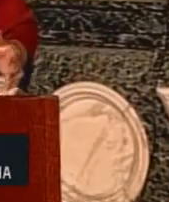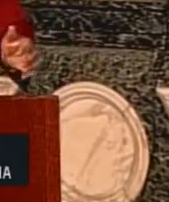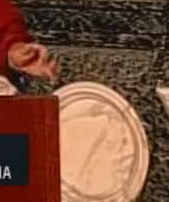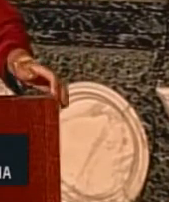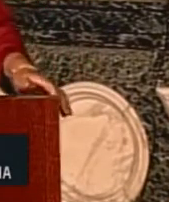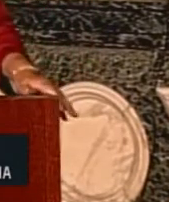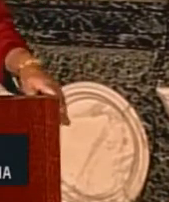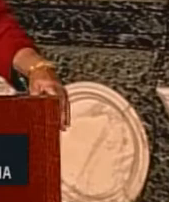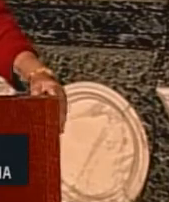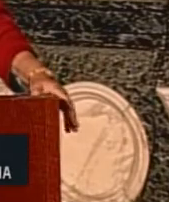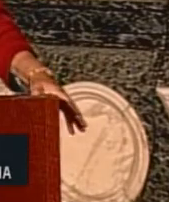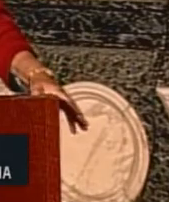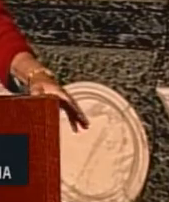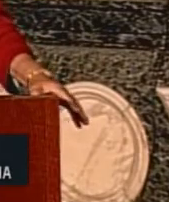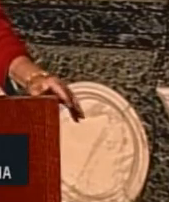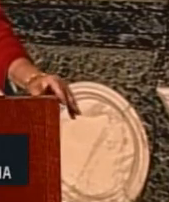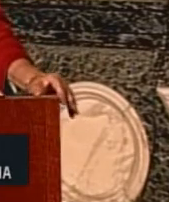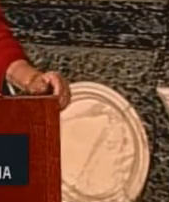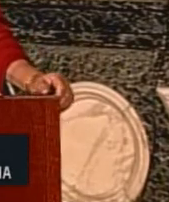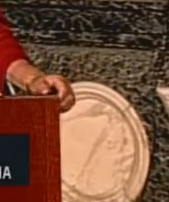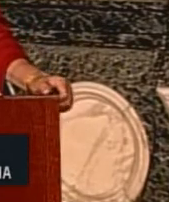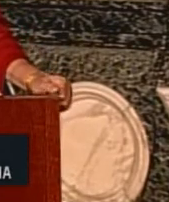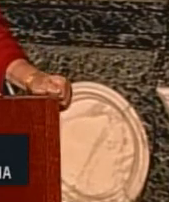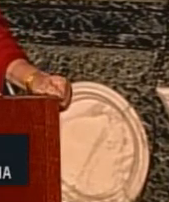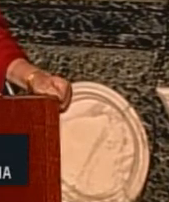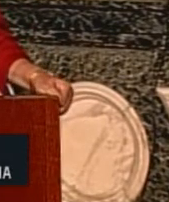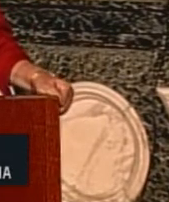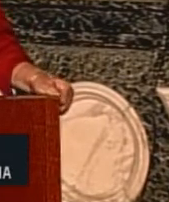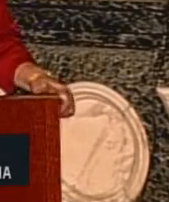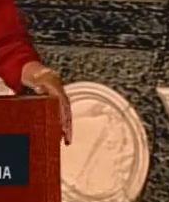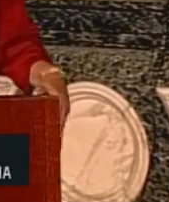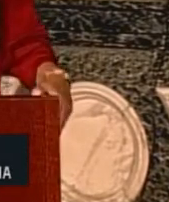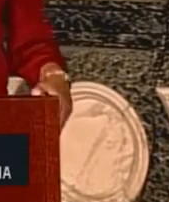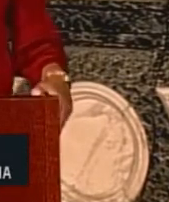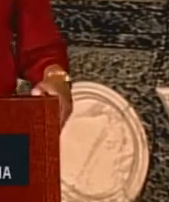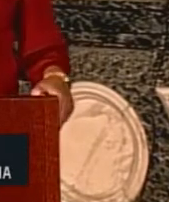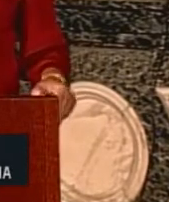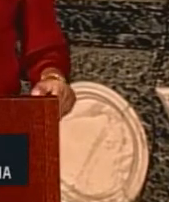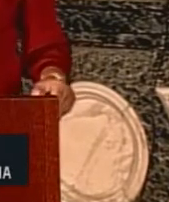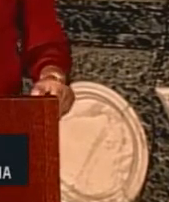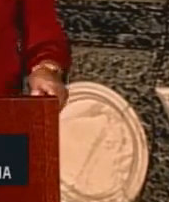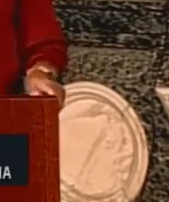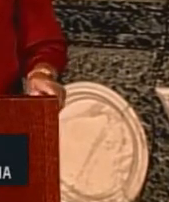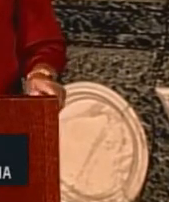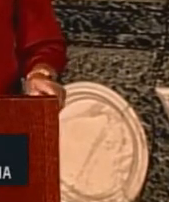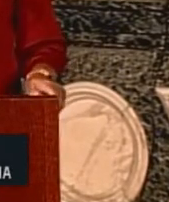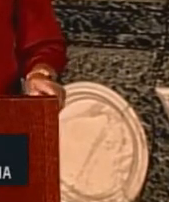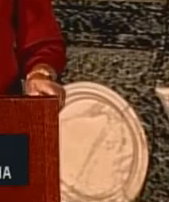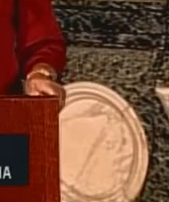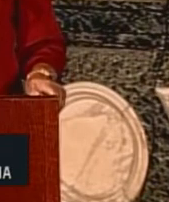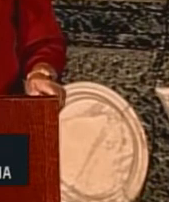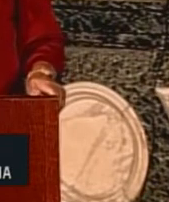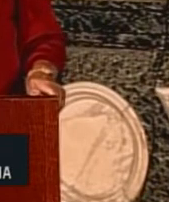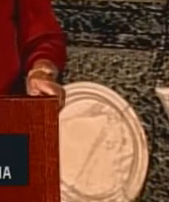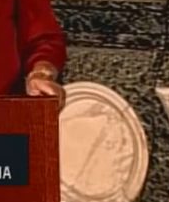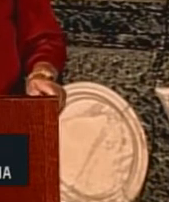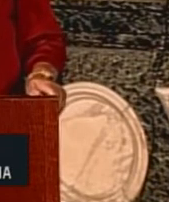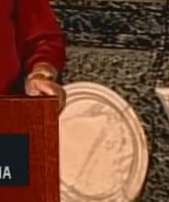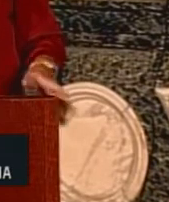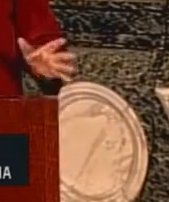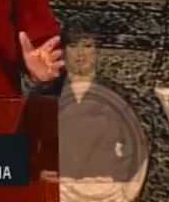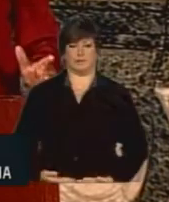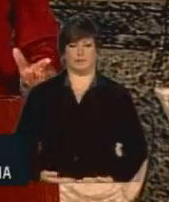Eu acompanhei no dia de hoje com o prefeito Eduardo Paes e com o prefeito Sérgio